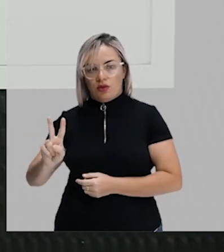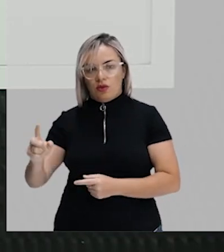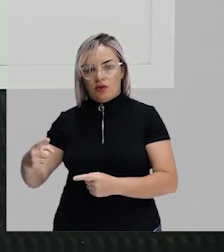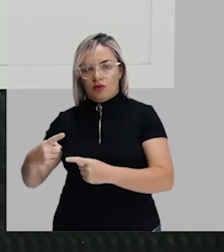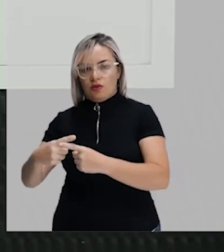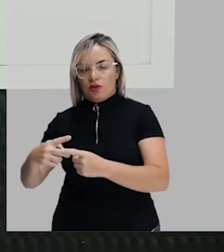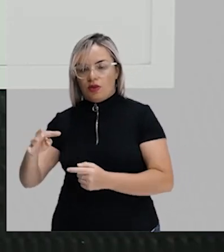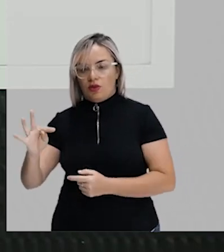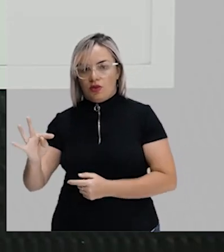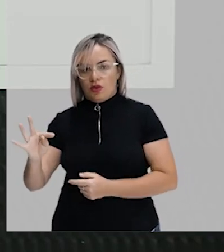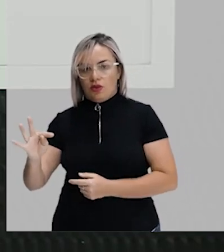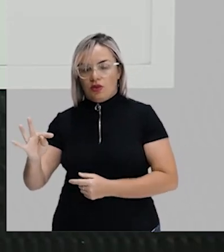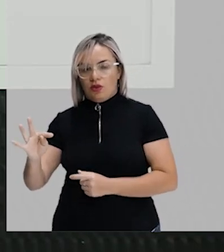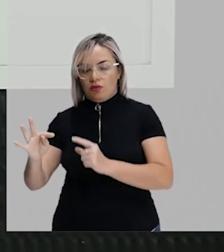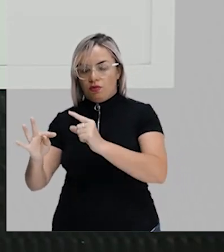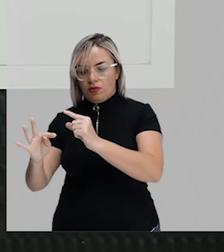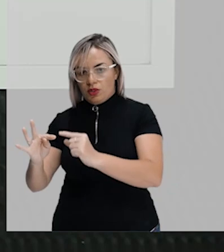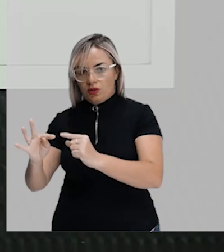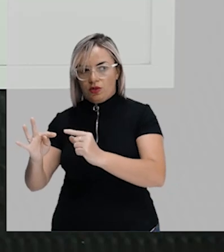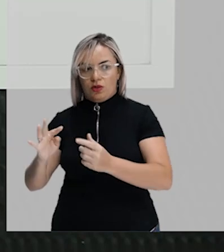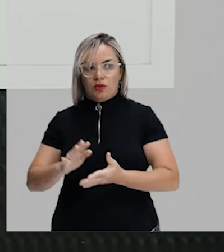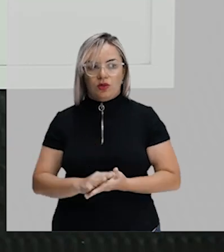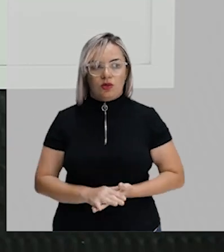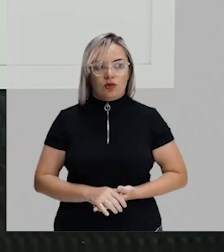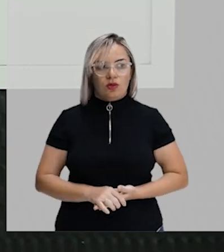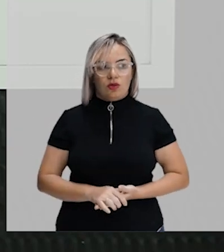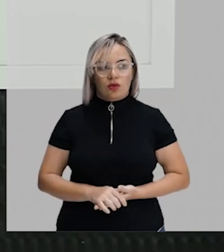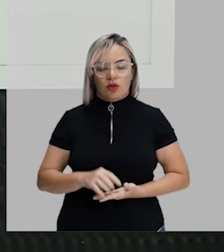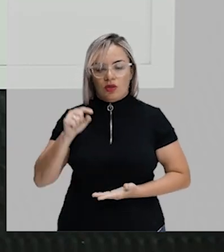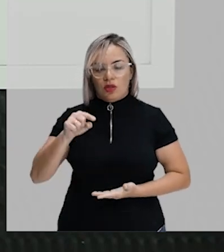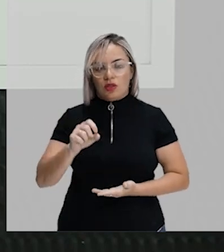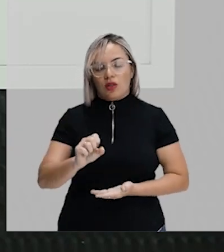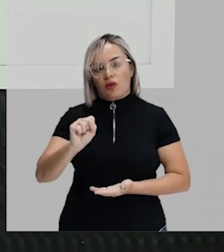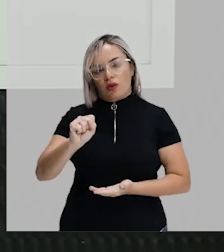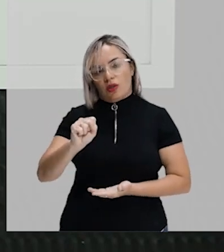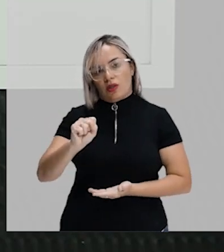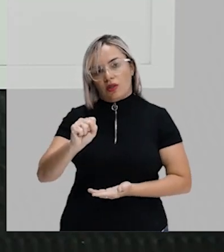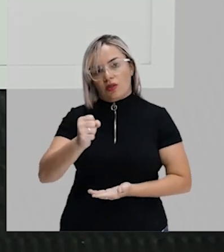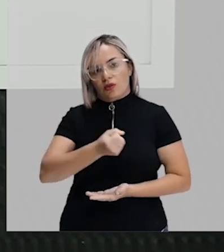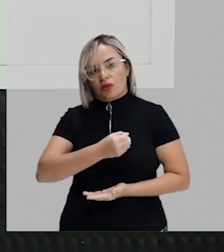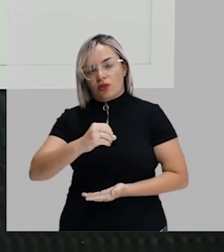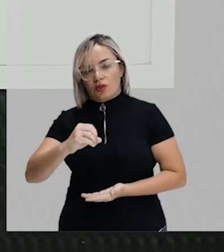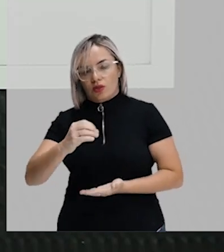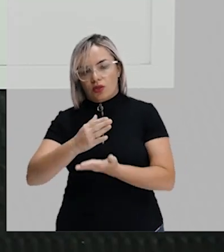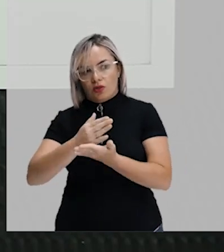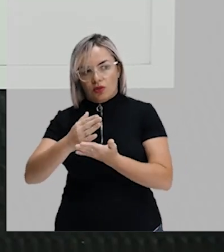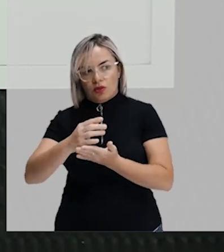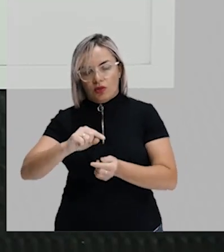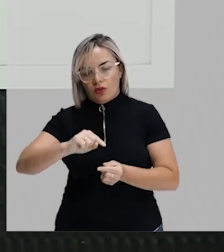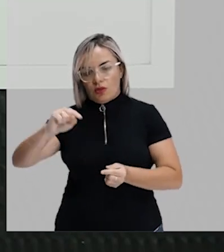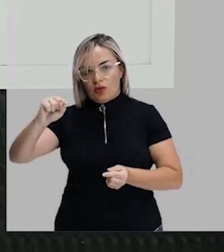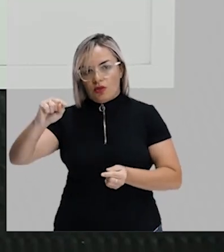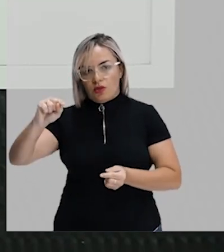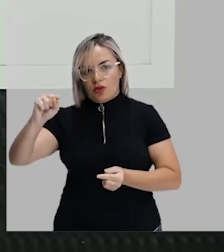Então, nós vamos ter que o alcance, A, ele vai ser, ó, Vx vezes